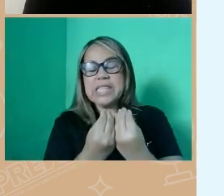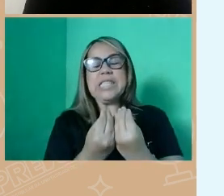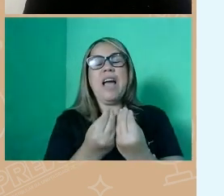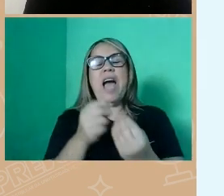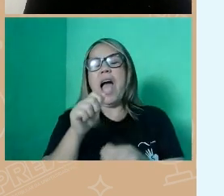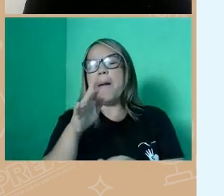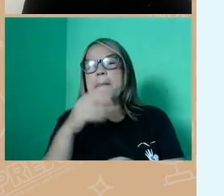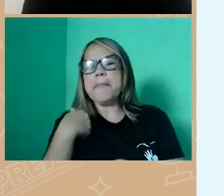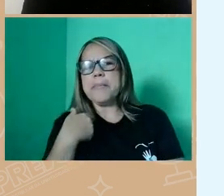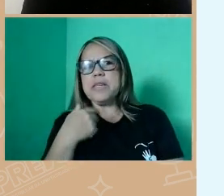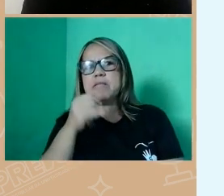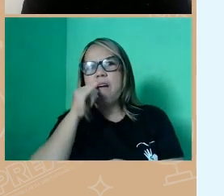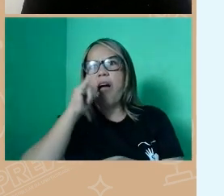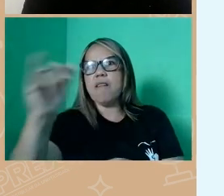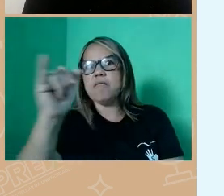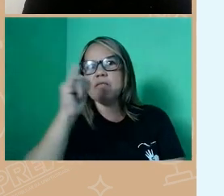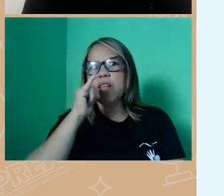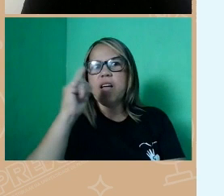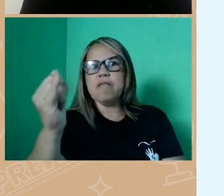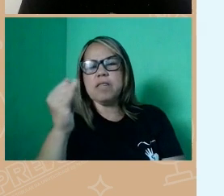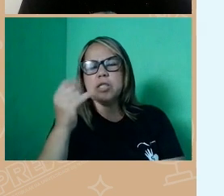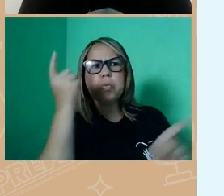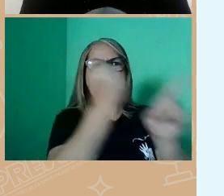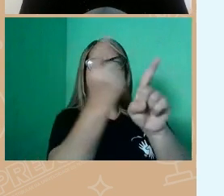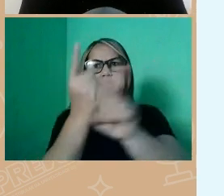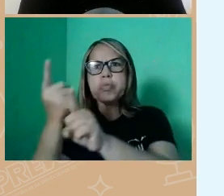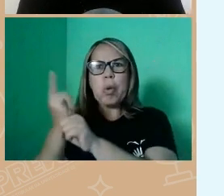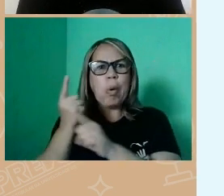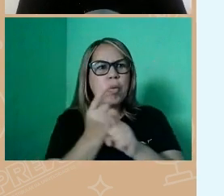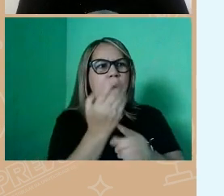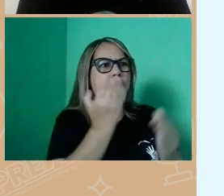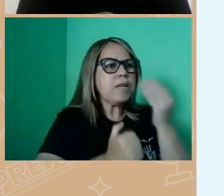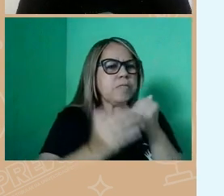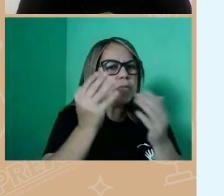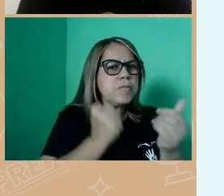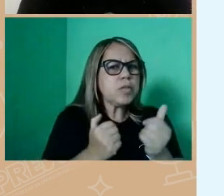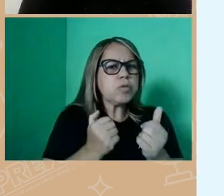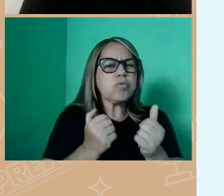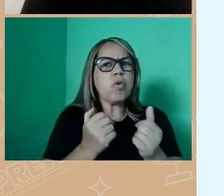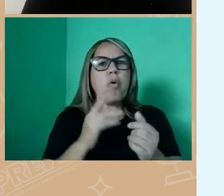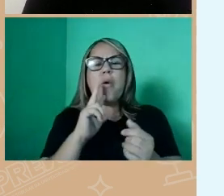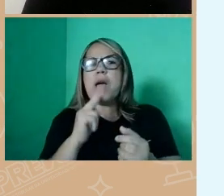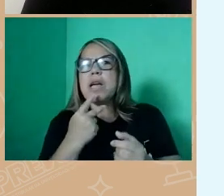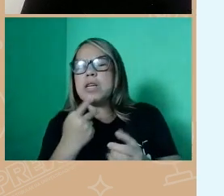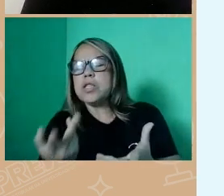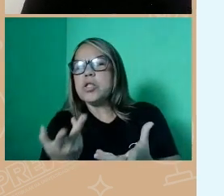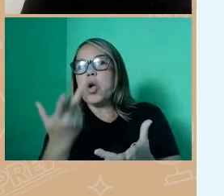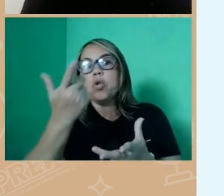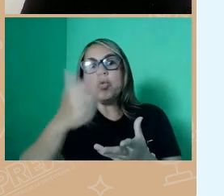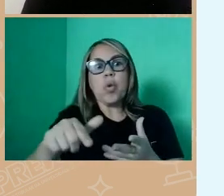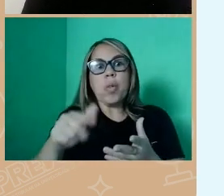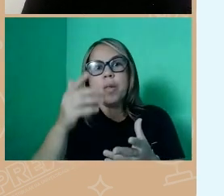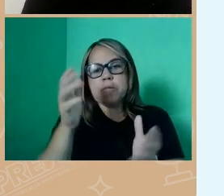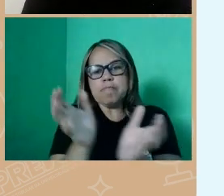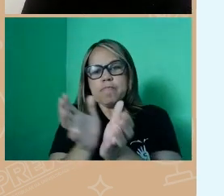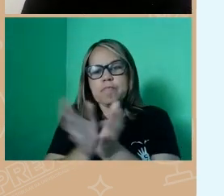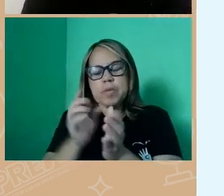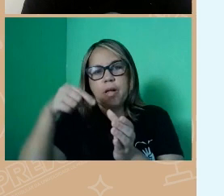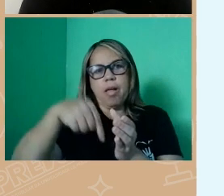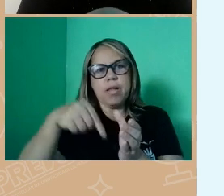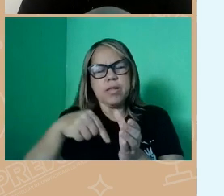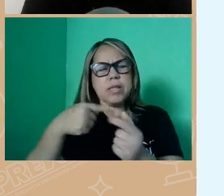emitir sinais de alarme, localizar um alimento, reconhecer os outros membros da sociedade, identificar